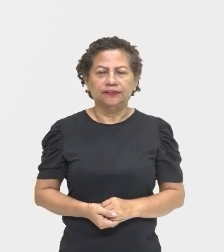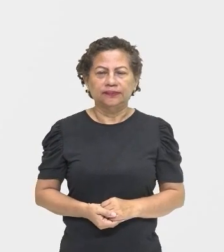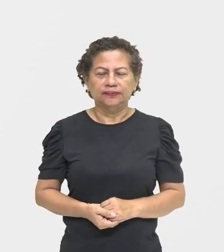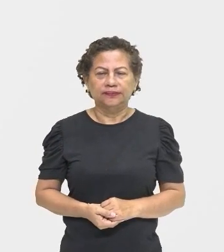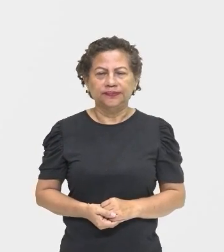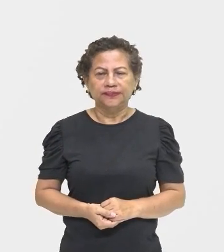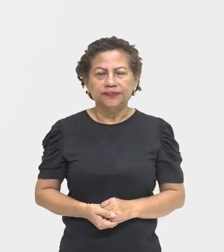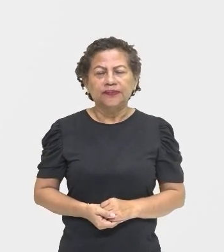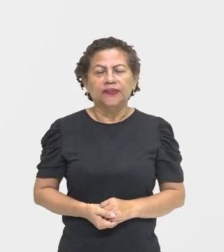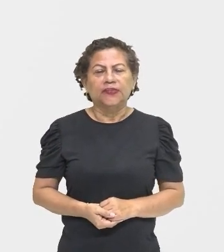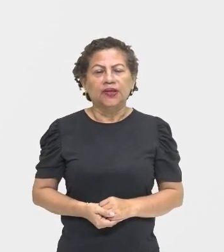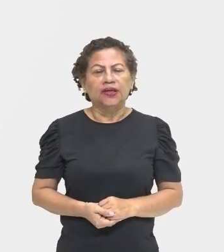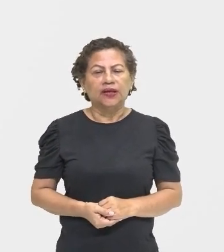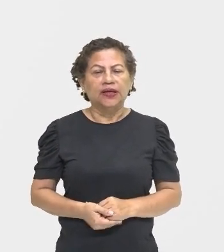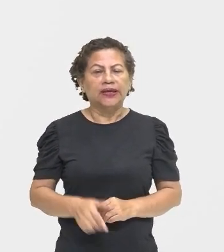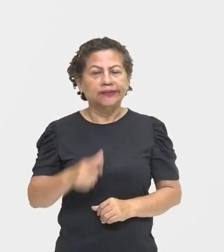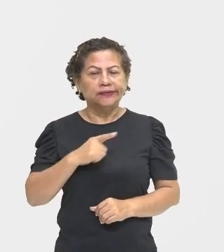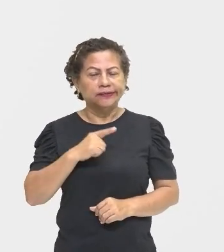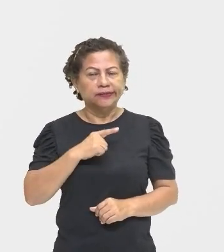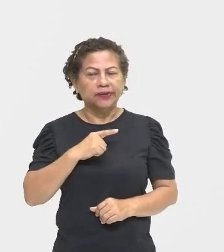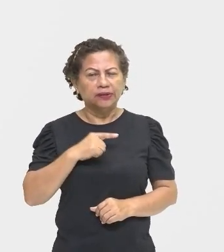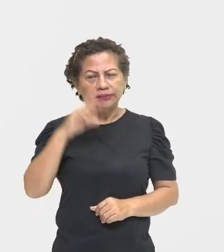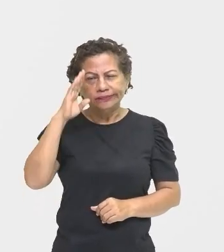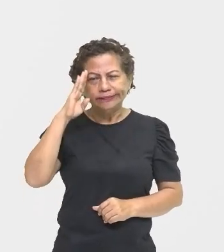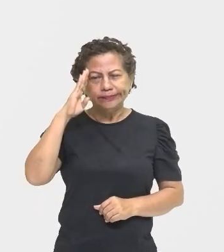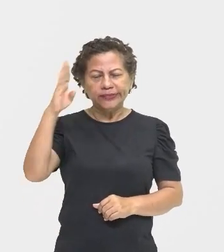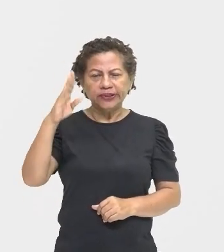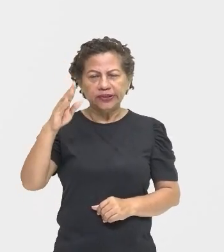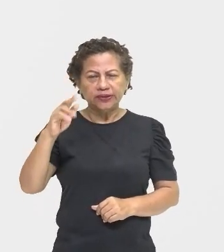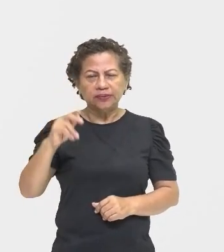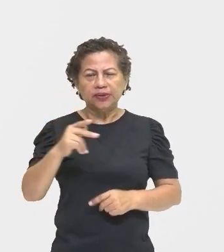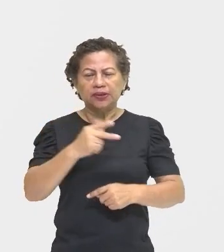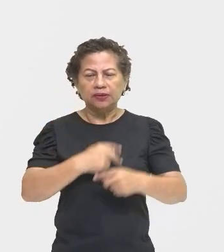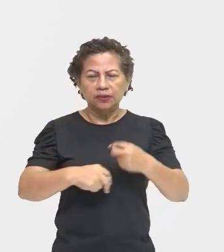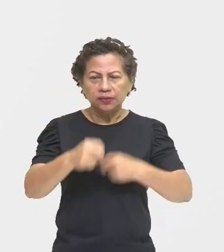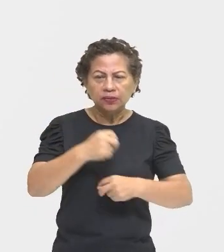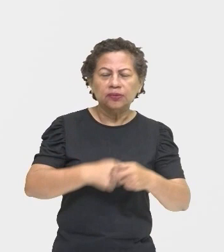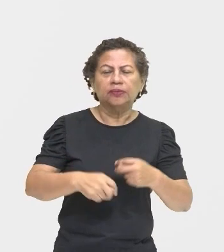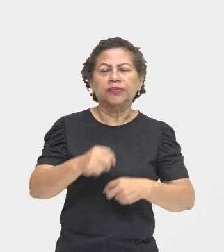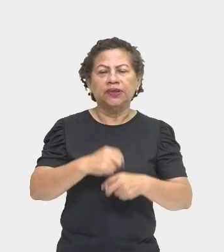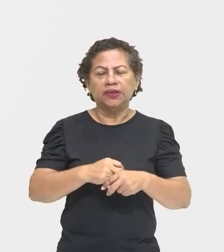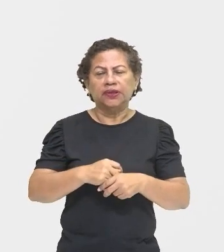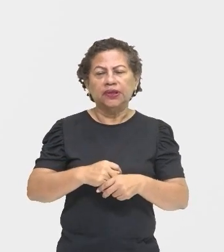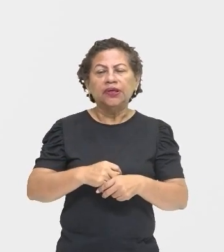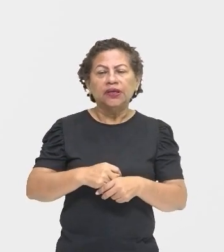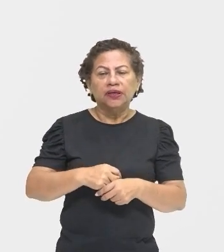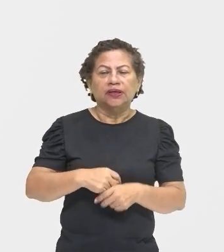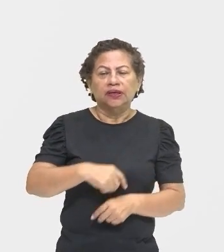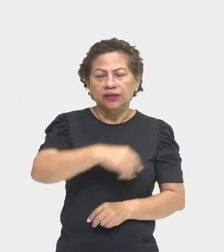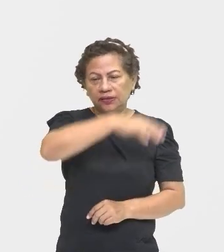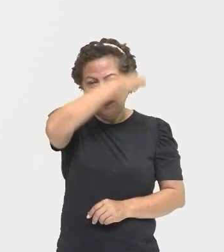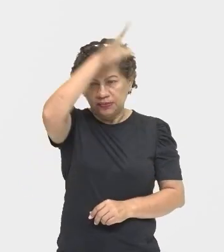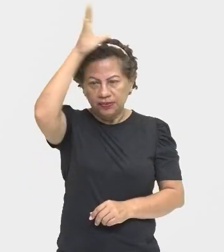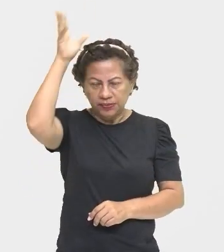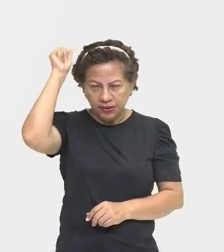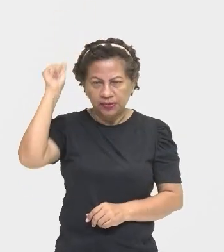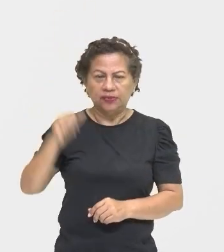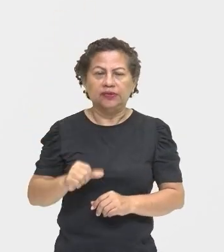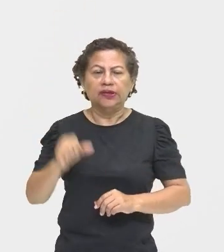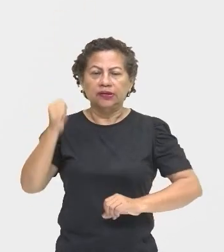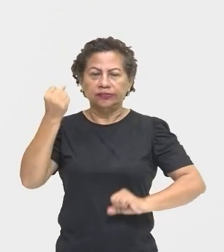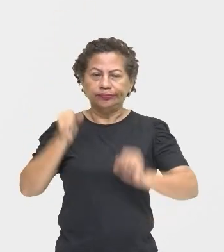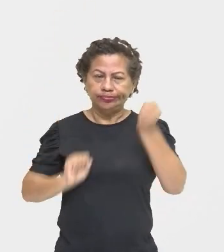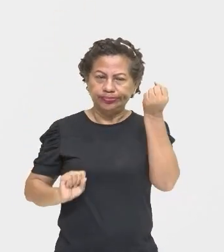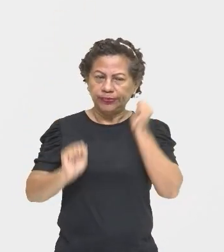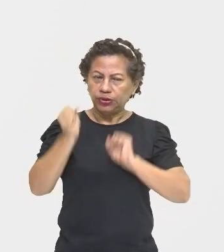A gente tem aqui, como principais atividades econômicas praticadas no estado do Amazonas, a atividade industrial,